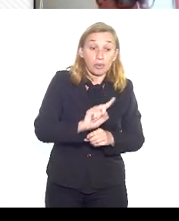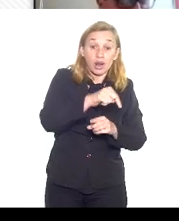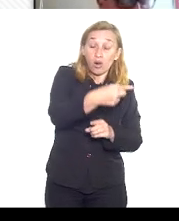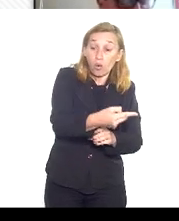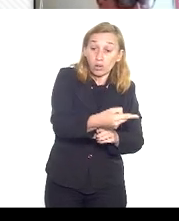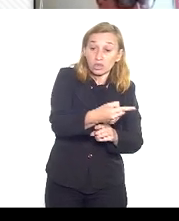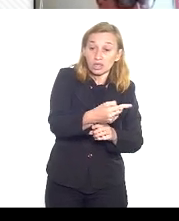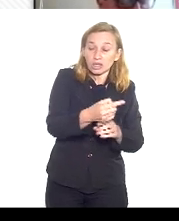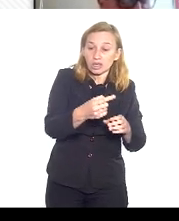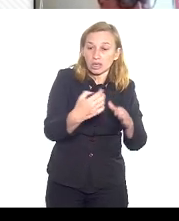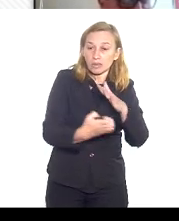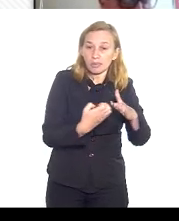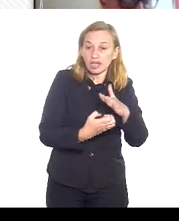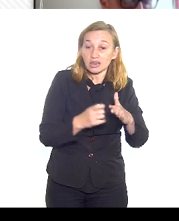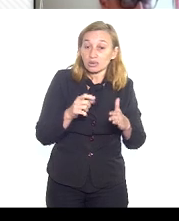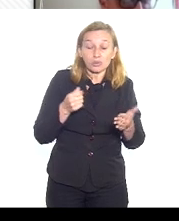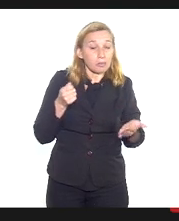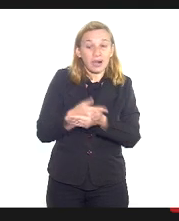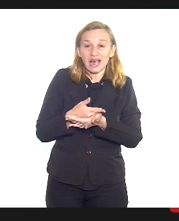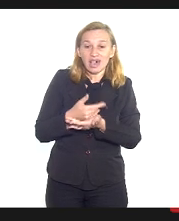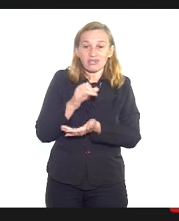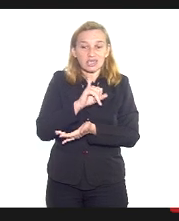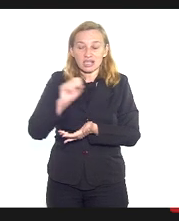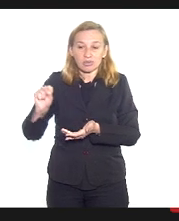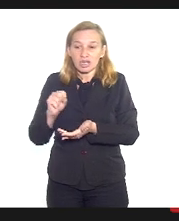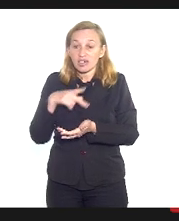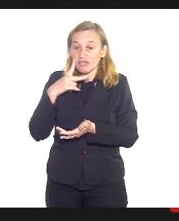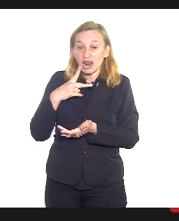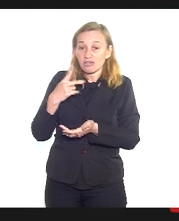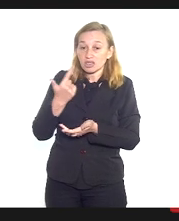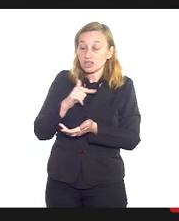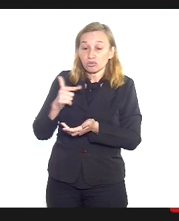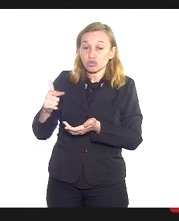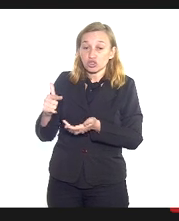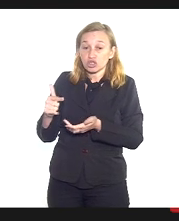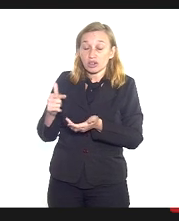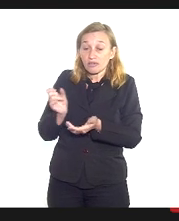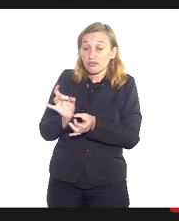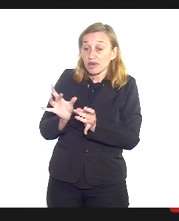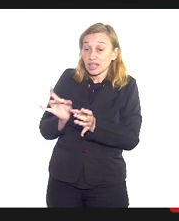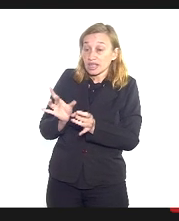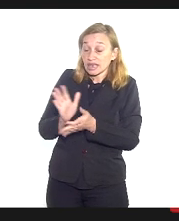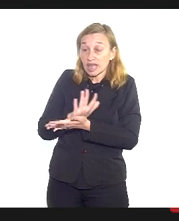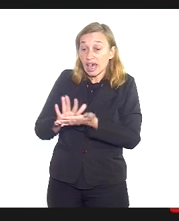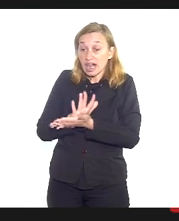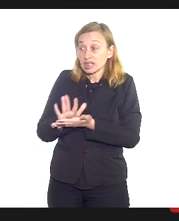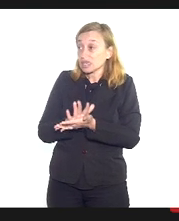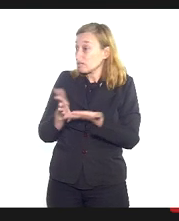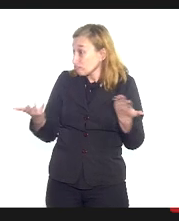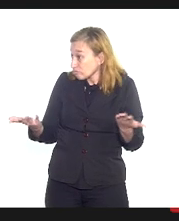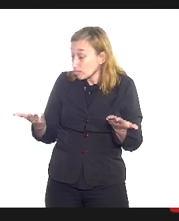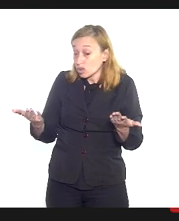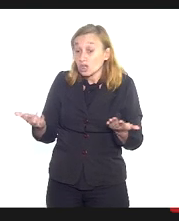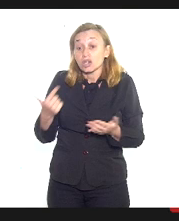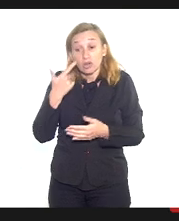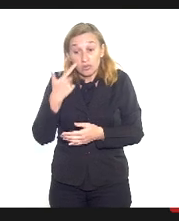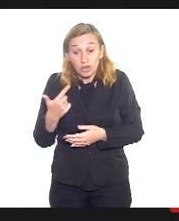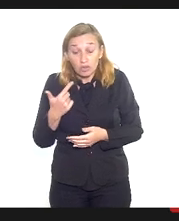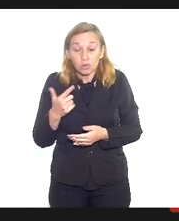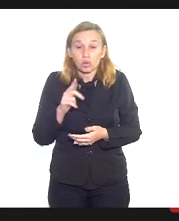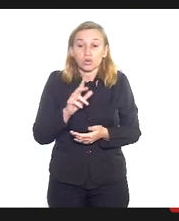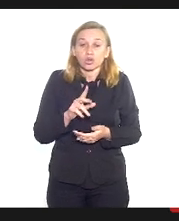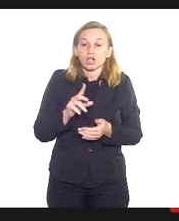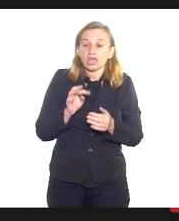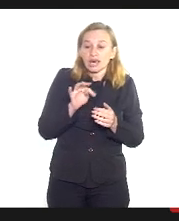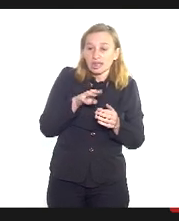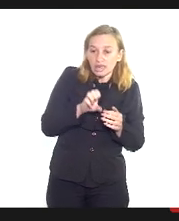não pagava ICMS, ela falava que não tinha circulação, que na verdade aquilo foi um alto consumo. Recentemente nós vimos que um alto dessa tese do